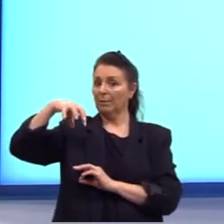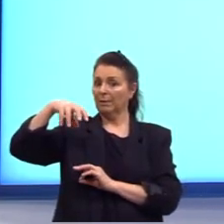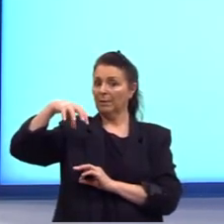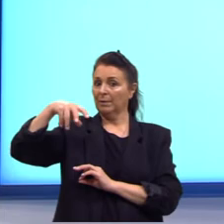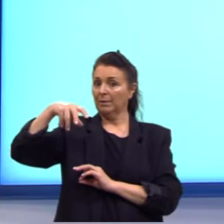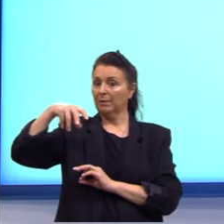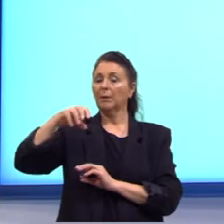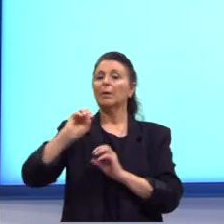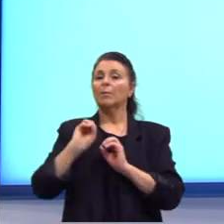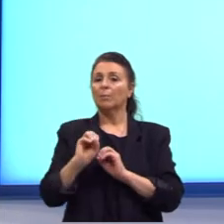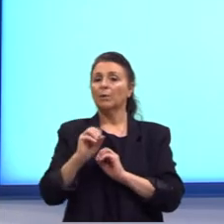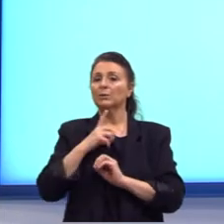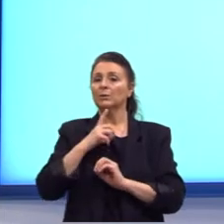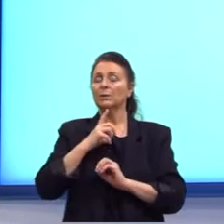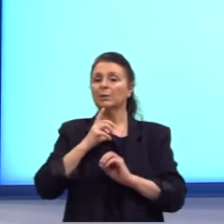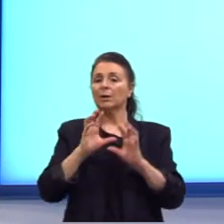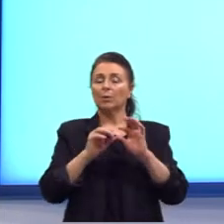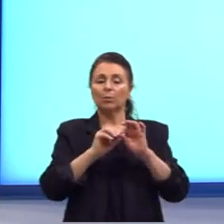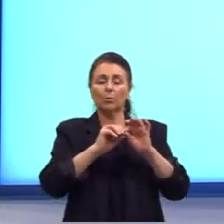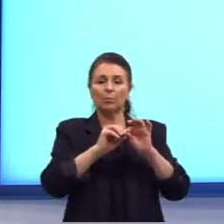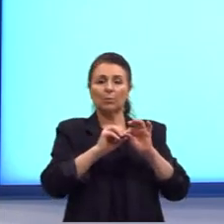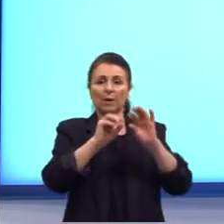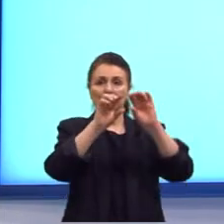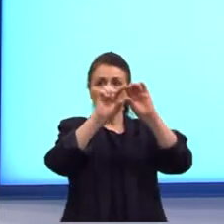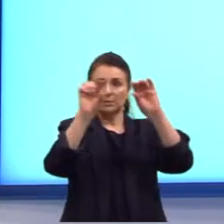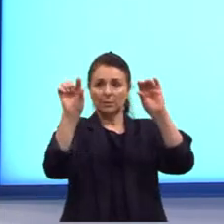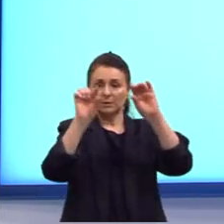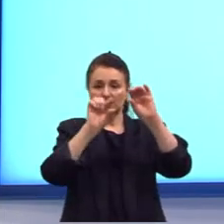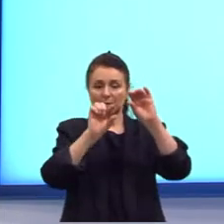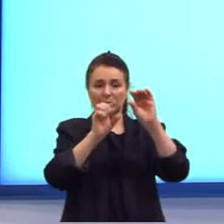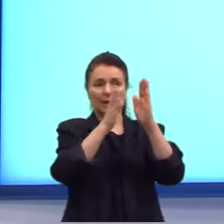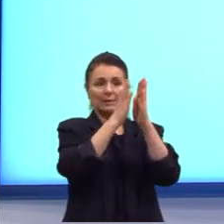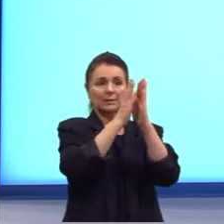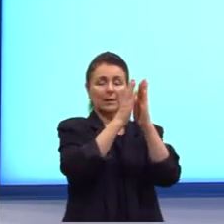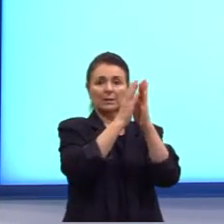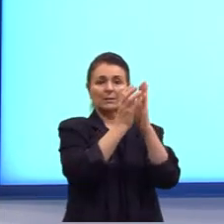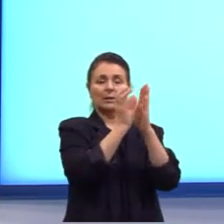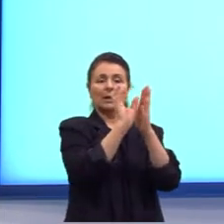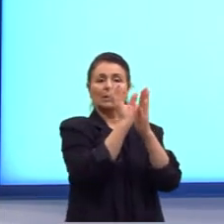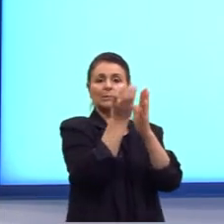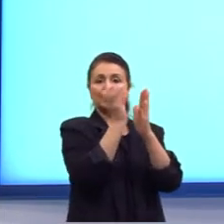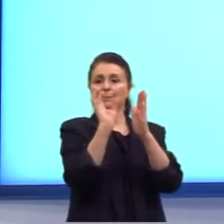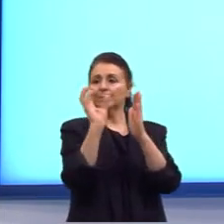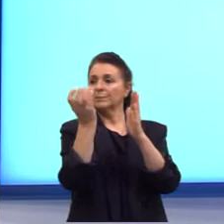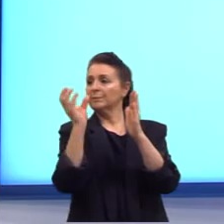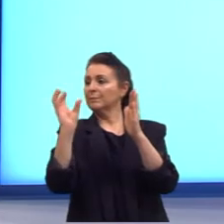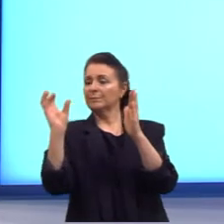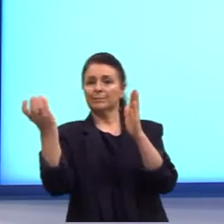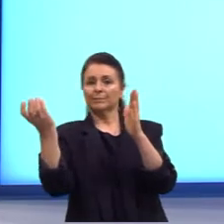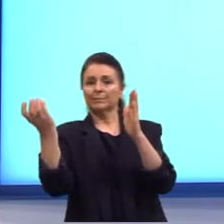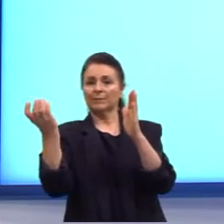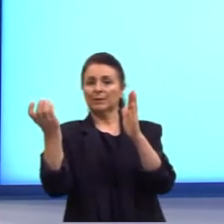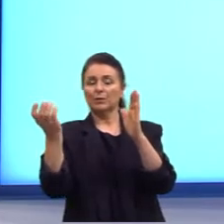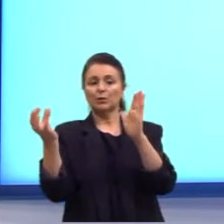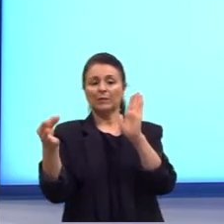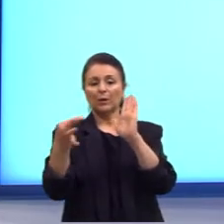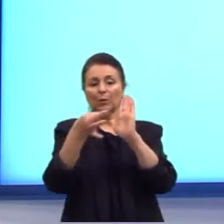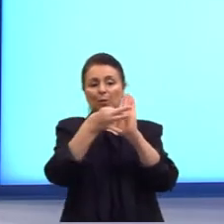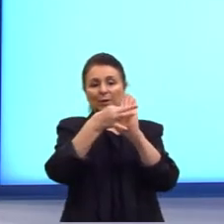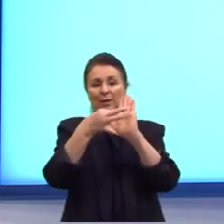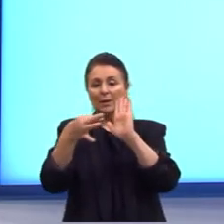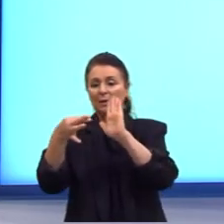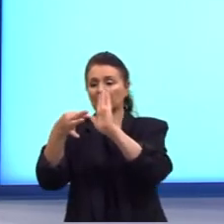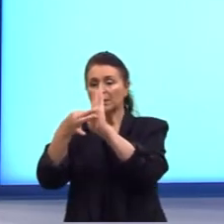na Associação de Resistores em Série na quando a gente conecta alguns equipamentos né mais de um equipamento